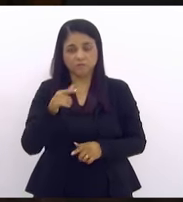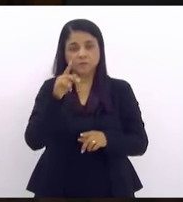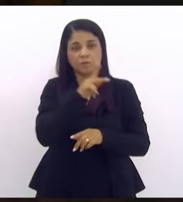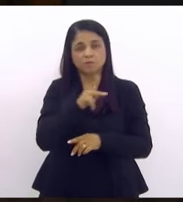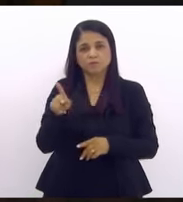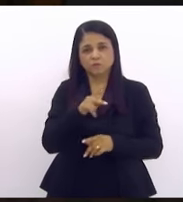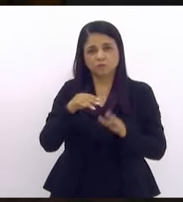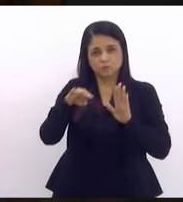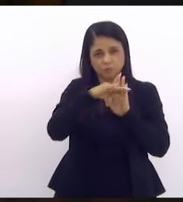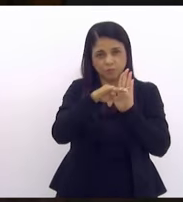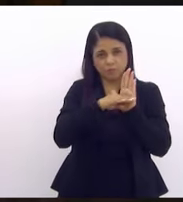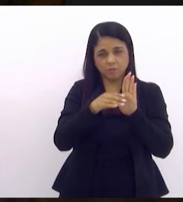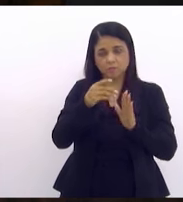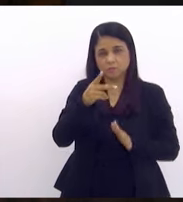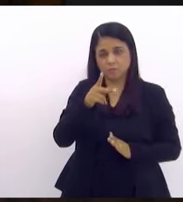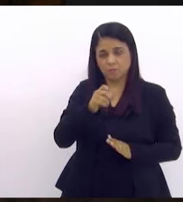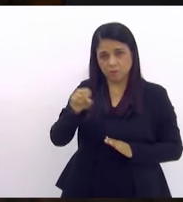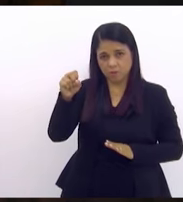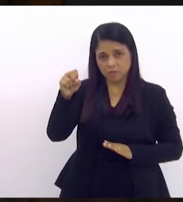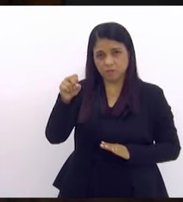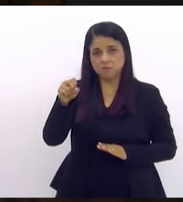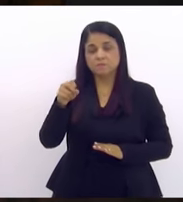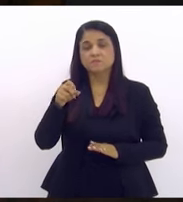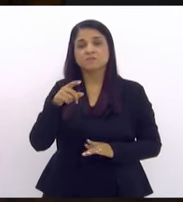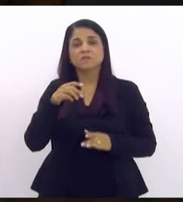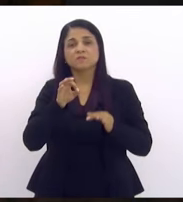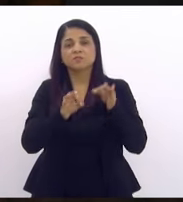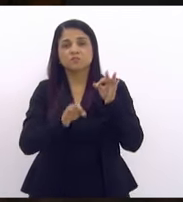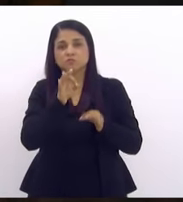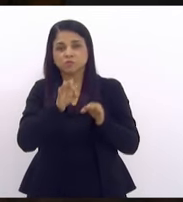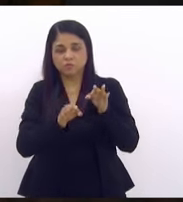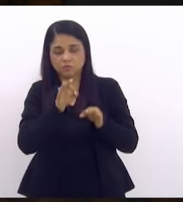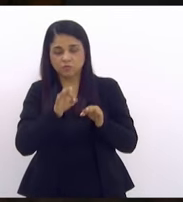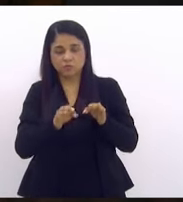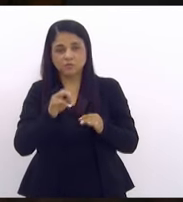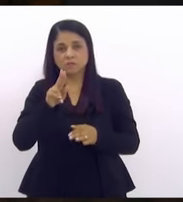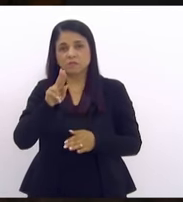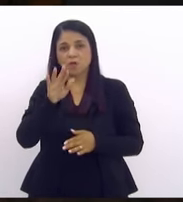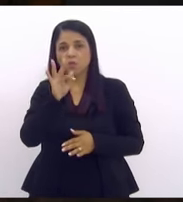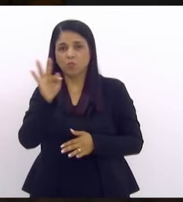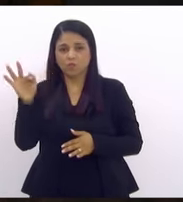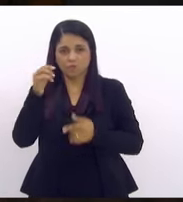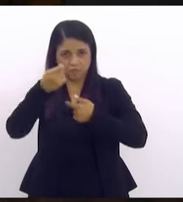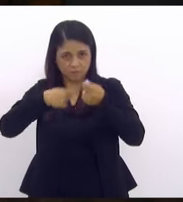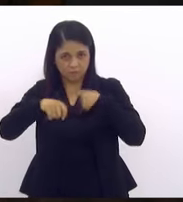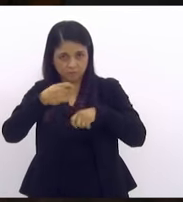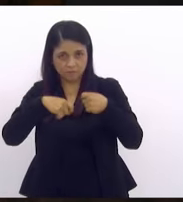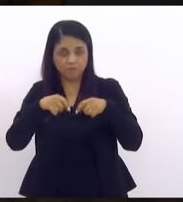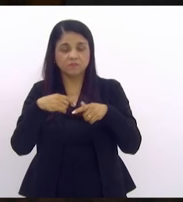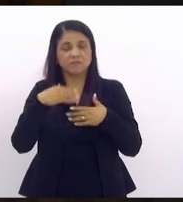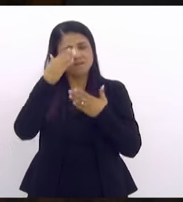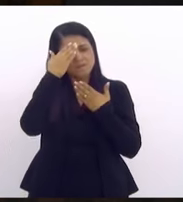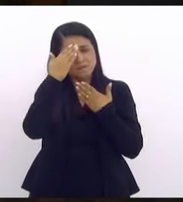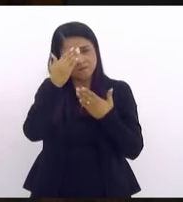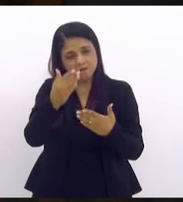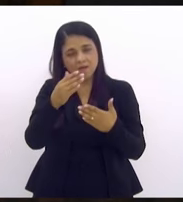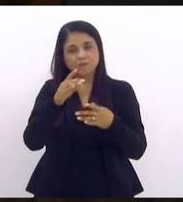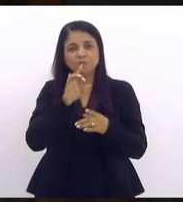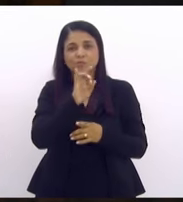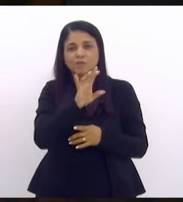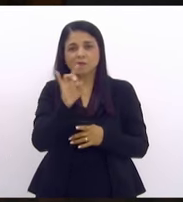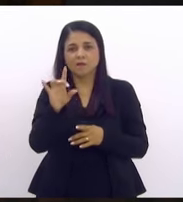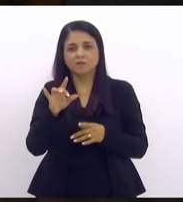programa de pós-graduação da Justiça administrativa da UF somos gratos por cada cidadão